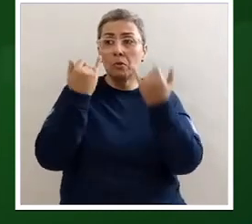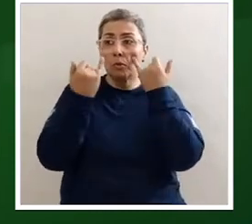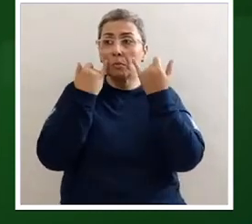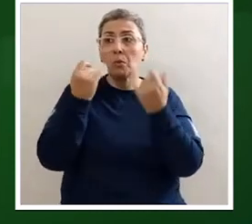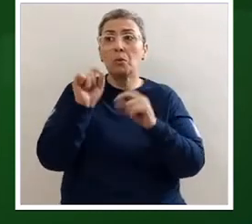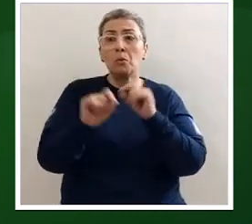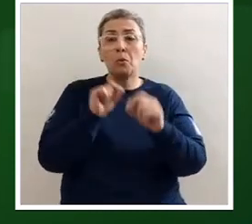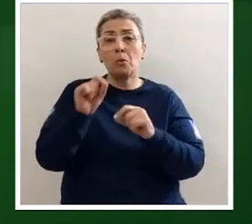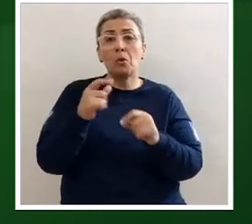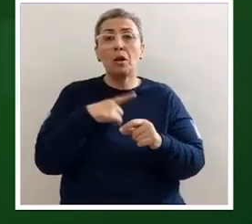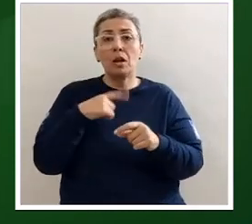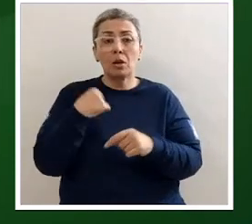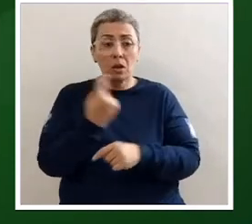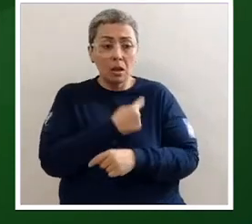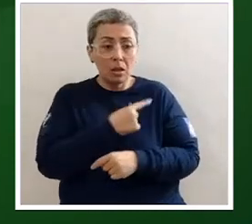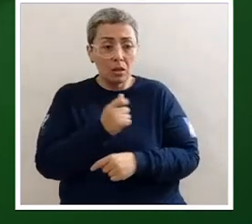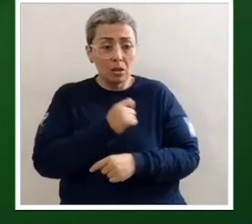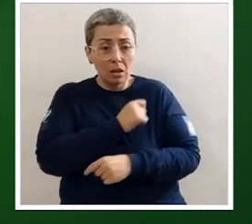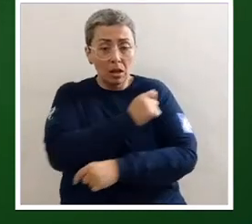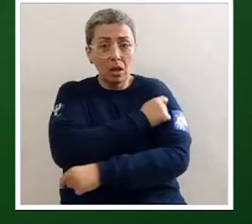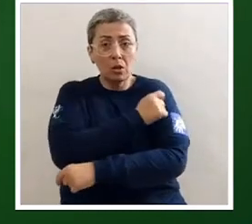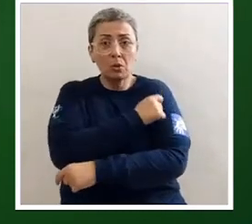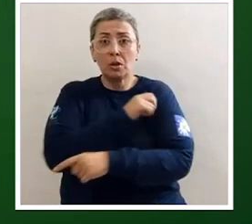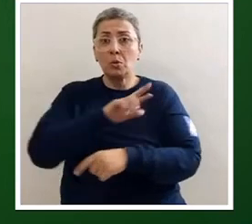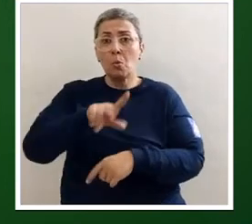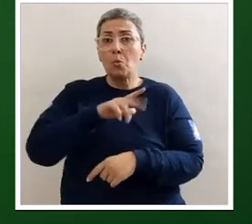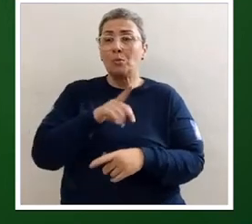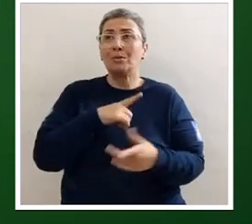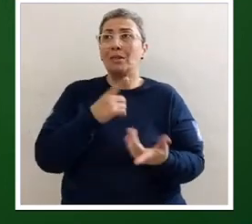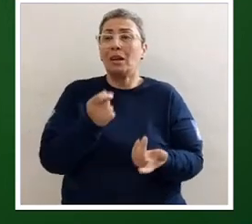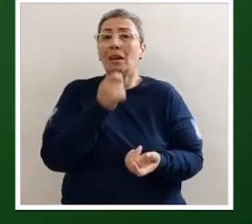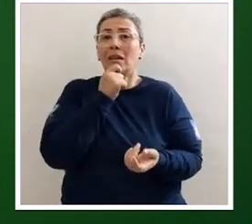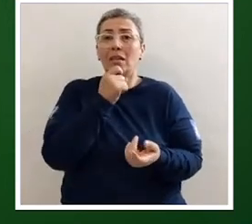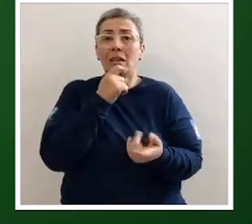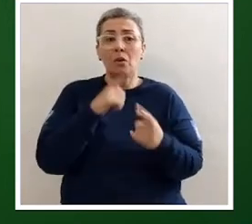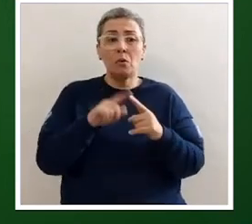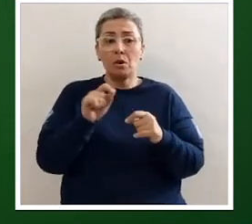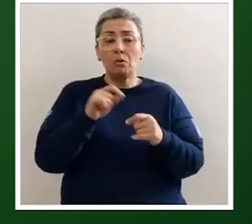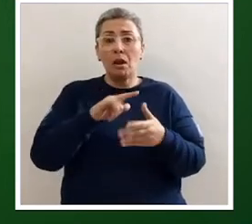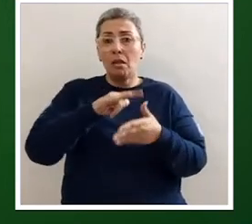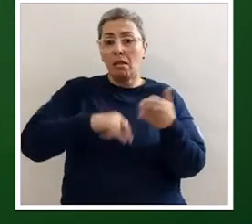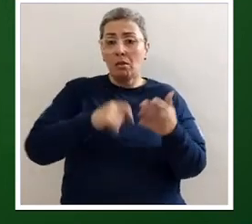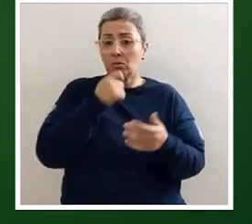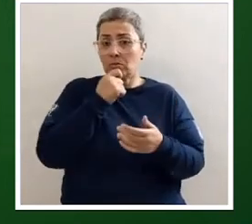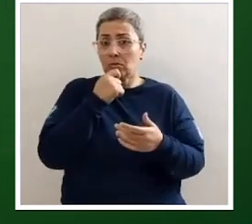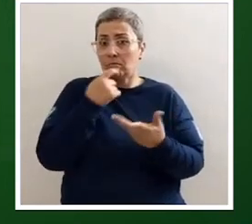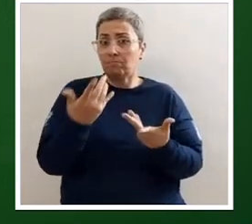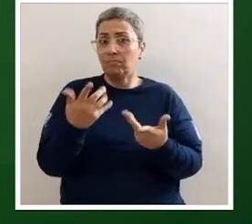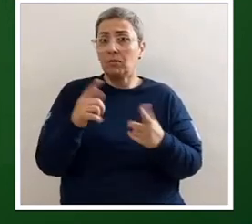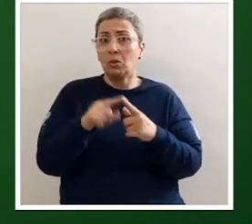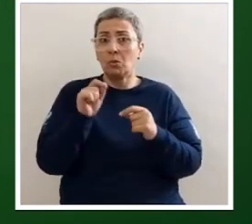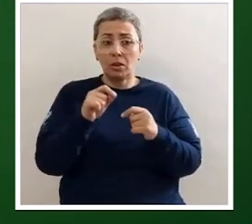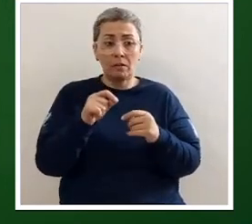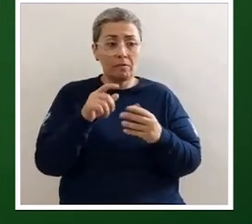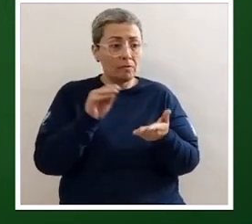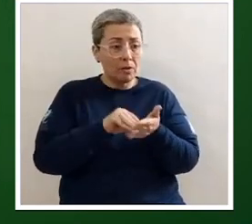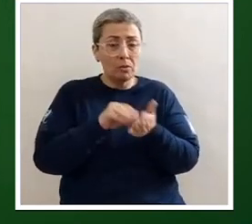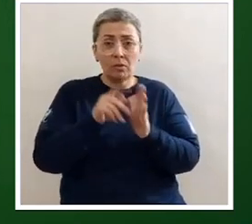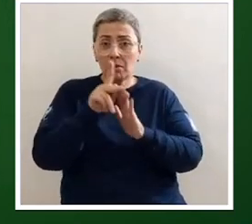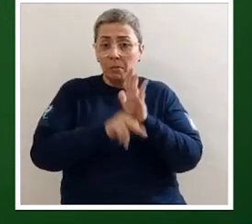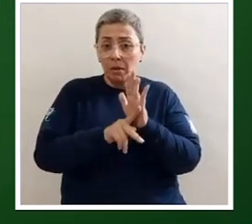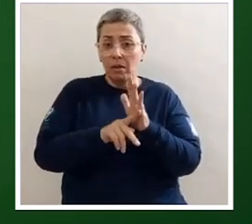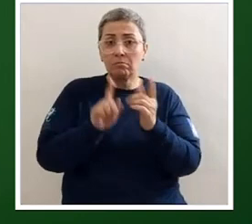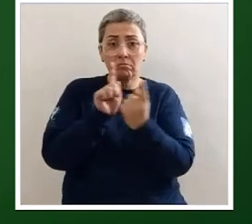de que os nossos alunos eles não tinham né o aluno que não era laudado ele não tinha esse horário de atendimento